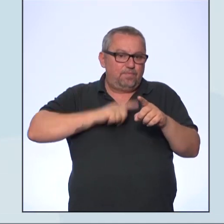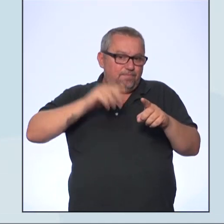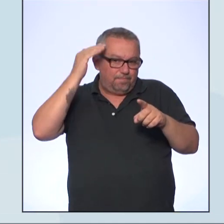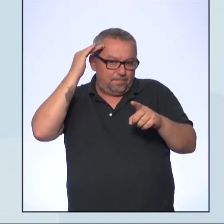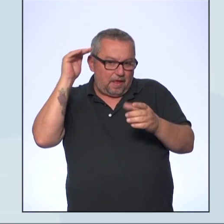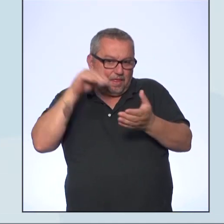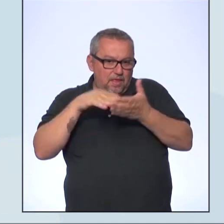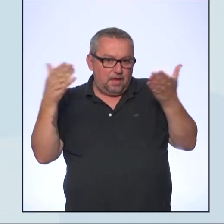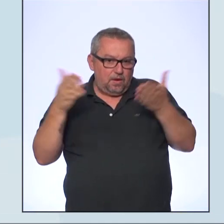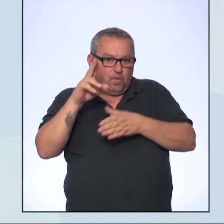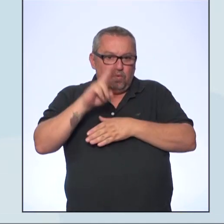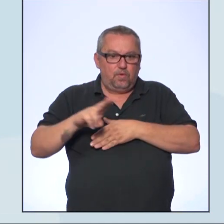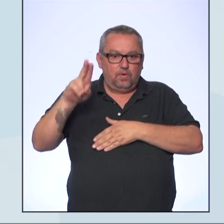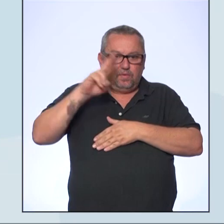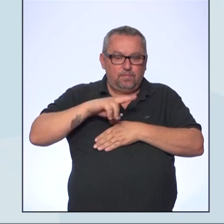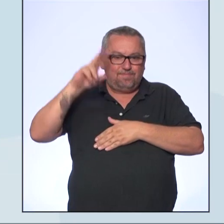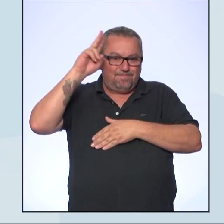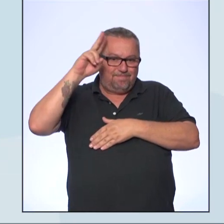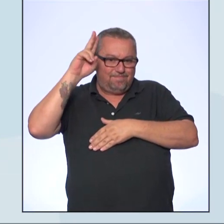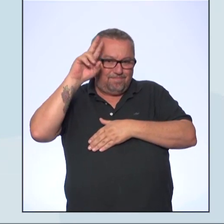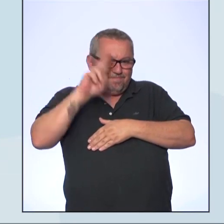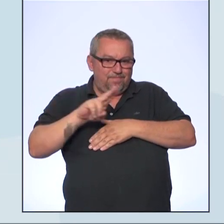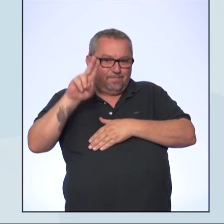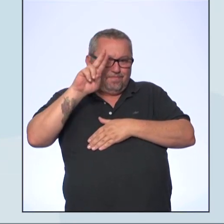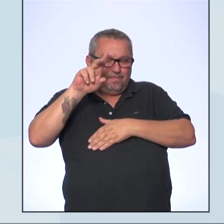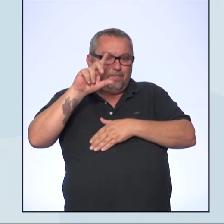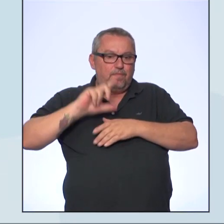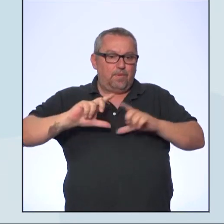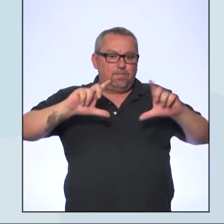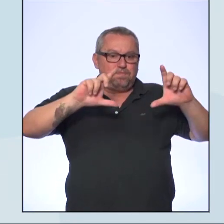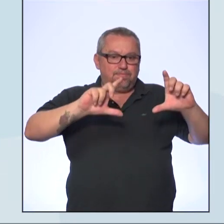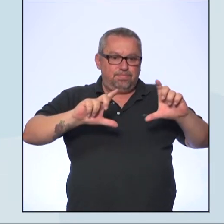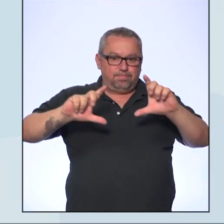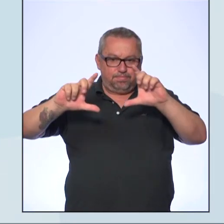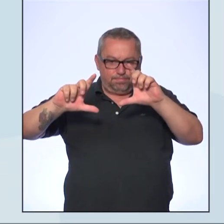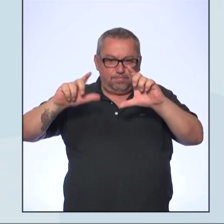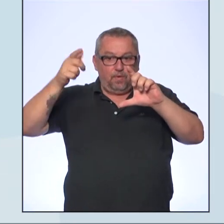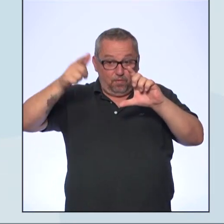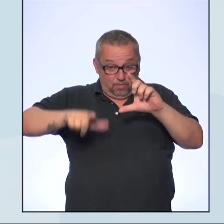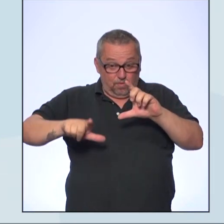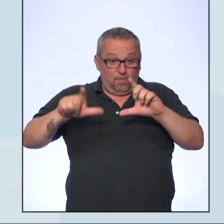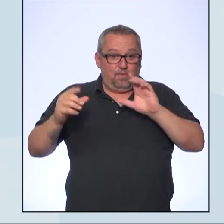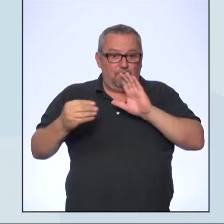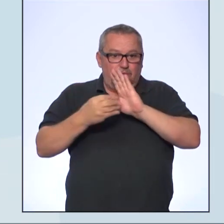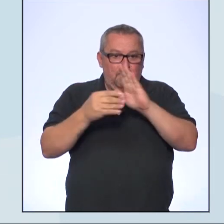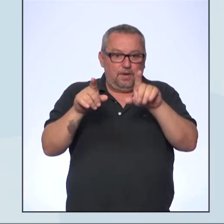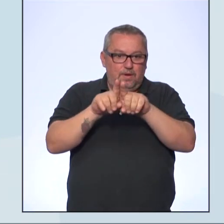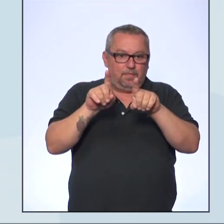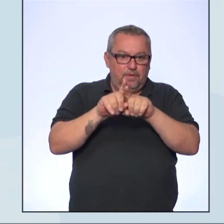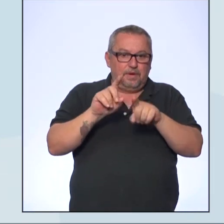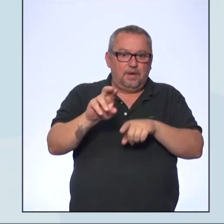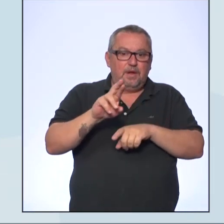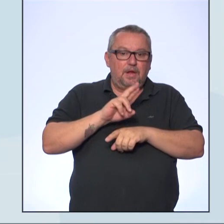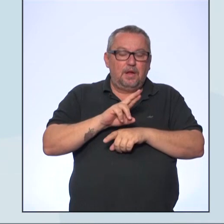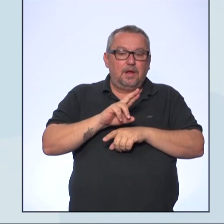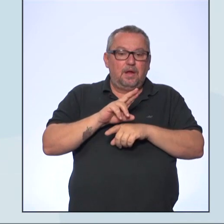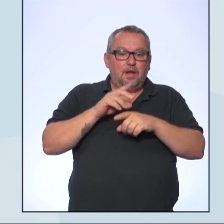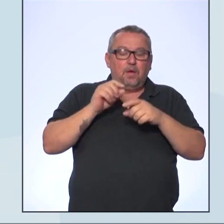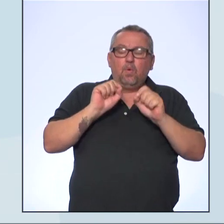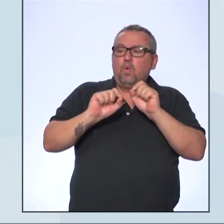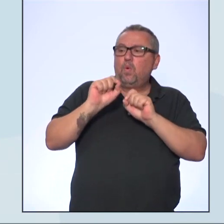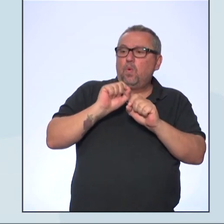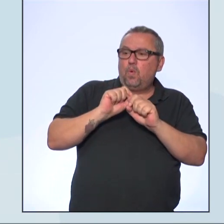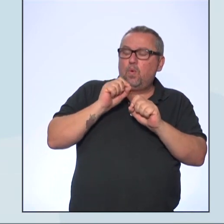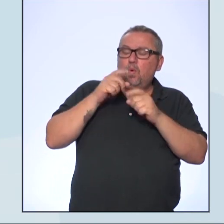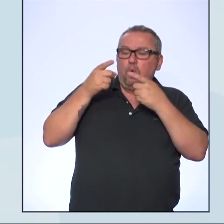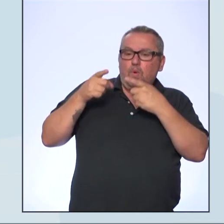até aqui, utilize a sua atitude historiadora e observe bem as imagens, eu vou colocar nelas de novo, e responda: contra quem ou o que